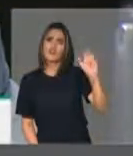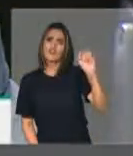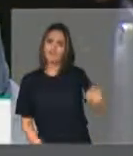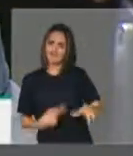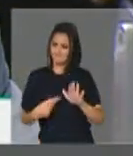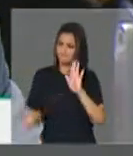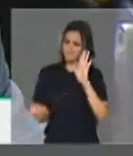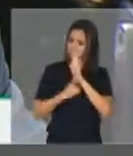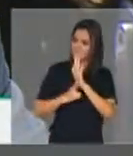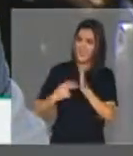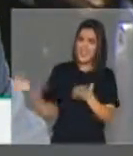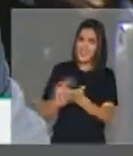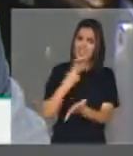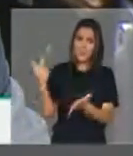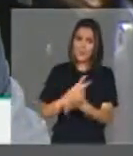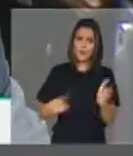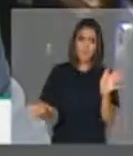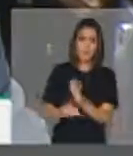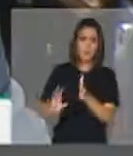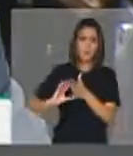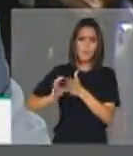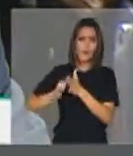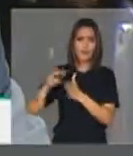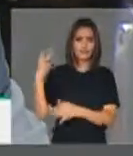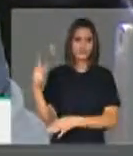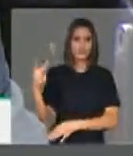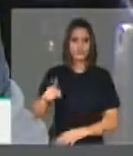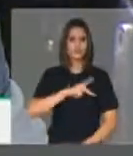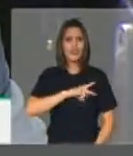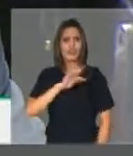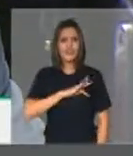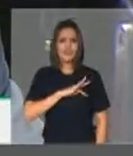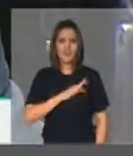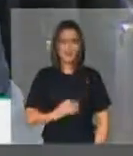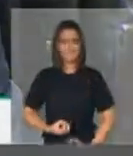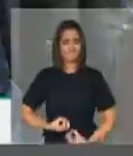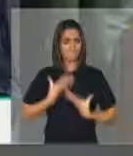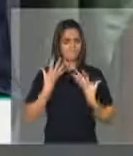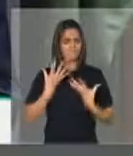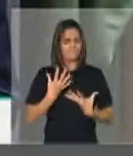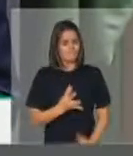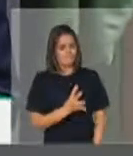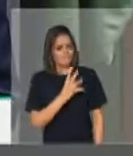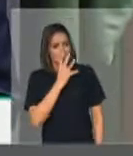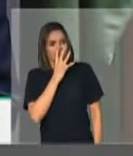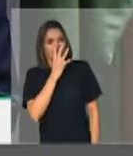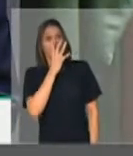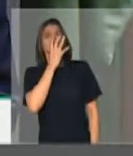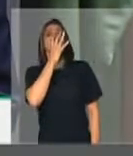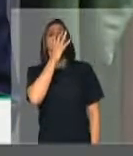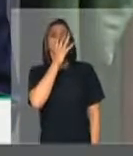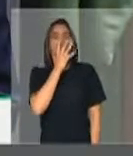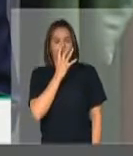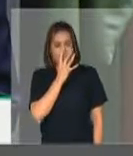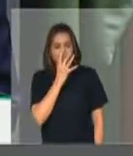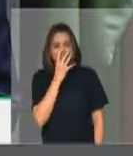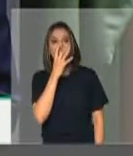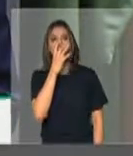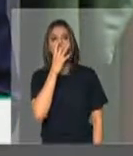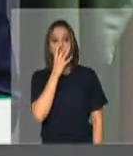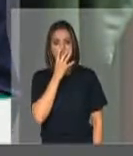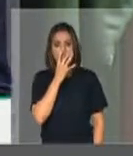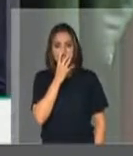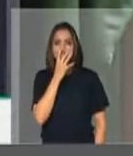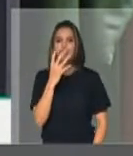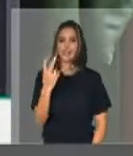o erro do seu partido, o que fez brotar minha admiração e, a partir daí, nossa